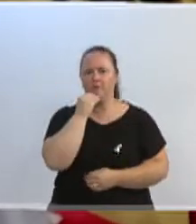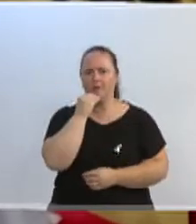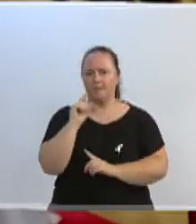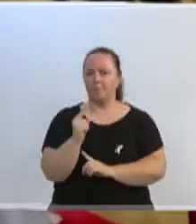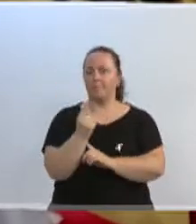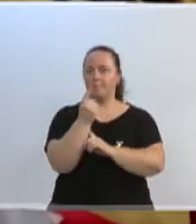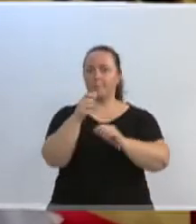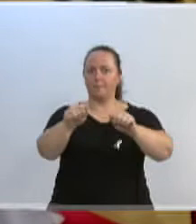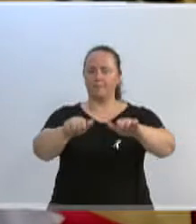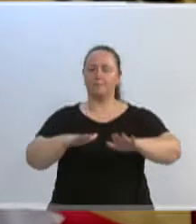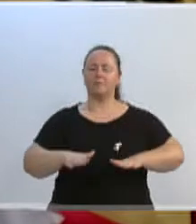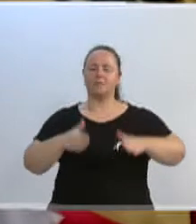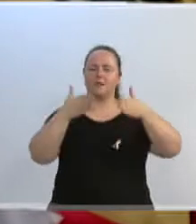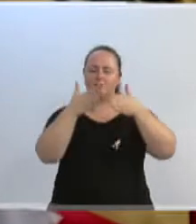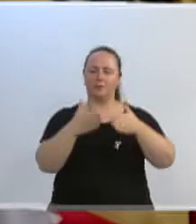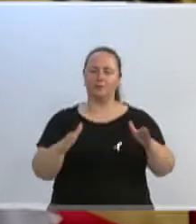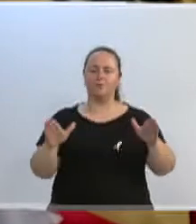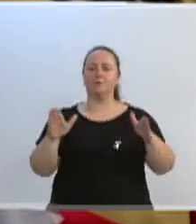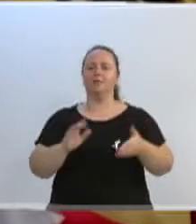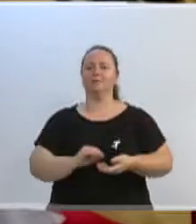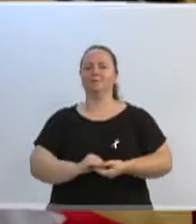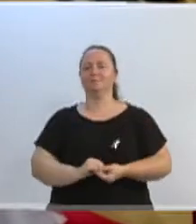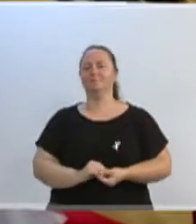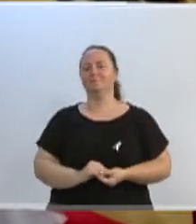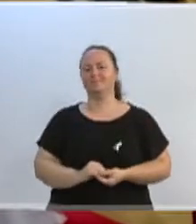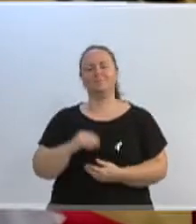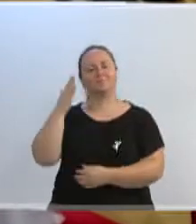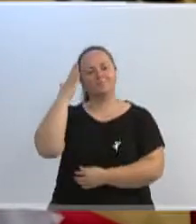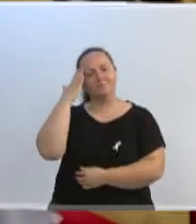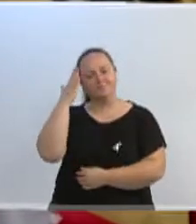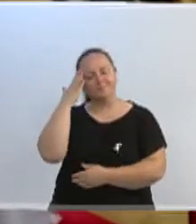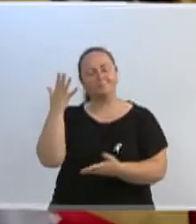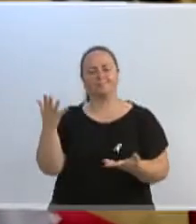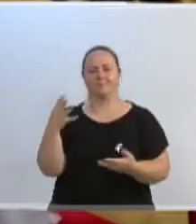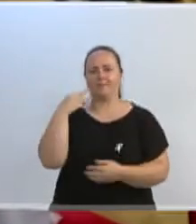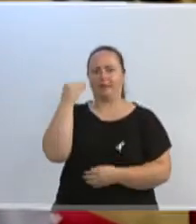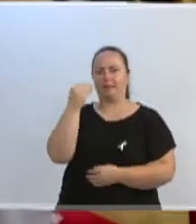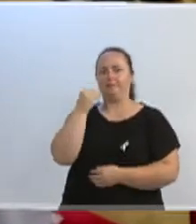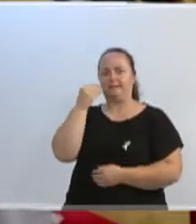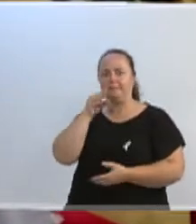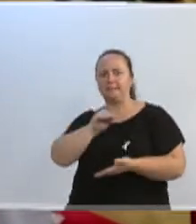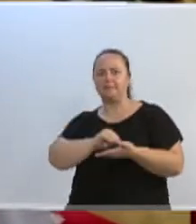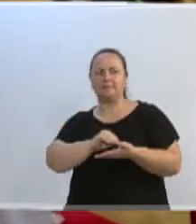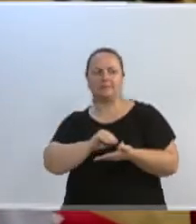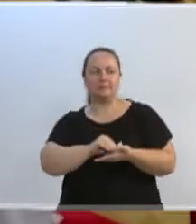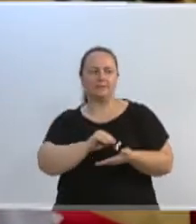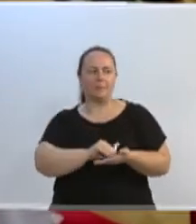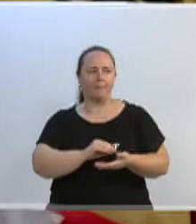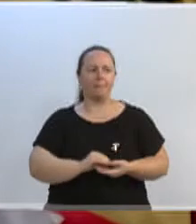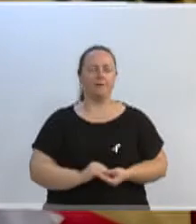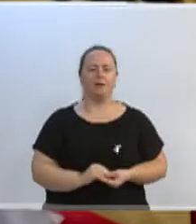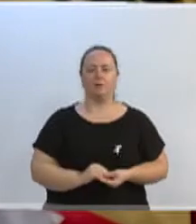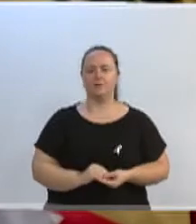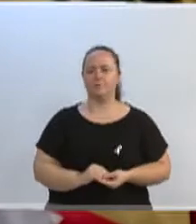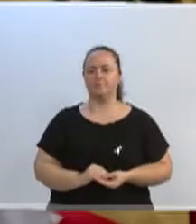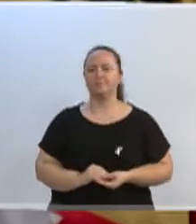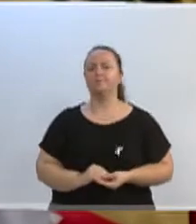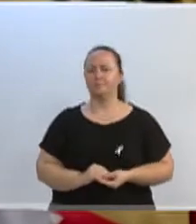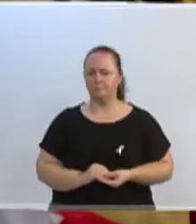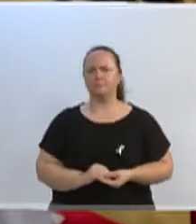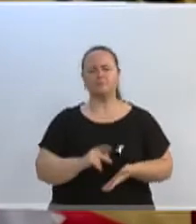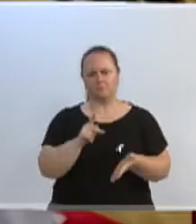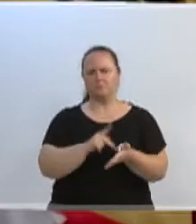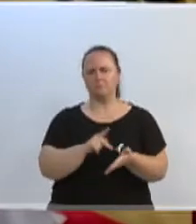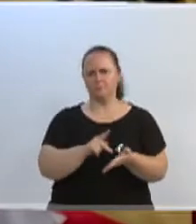audiência, vereador, né? Sabemos aqui pela nossa inexperiência, e eu não tenho o menor, vergonha em dizer, por ser de